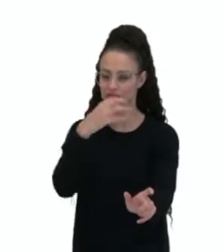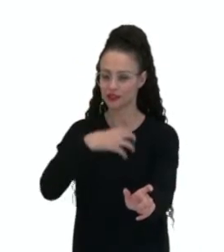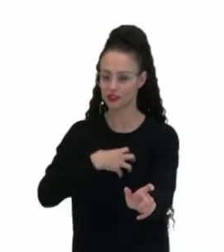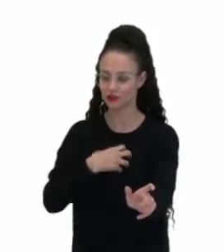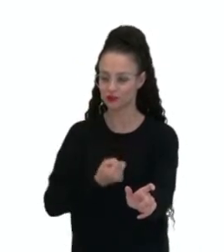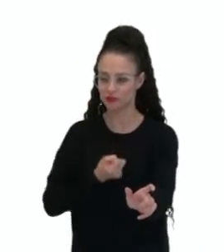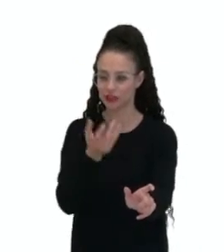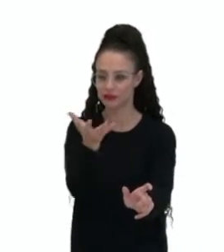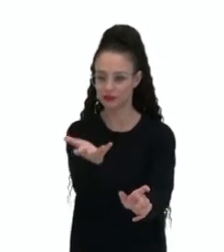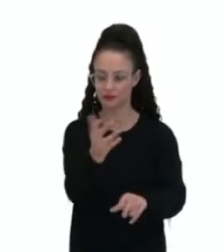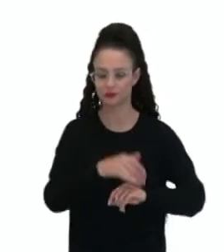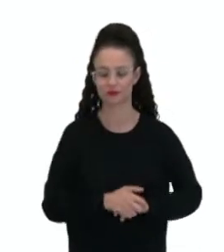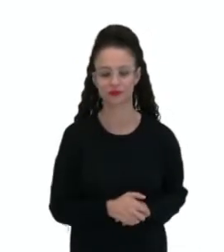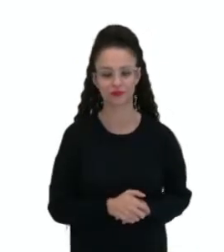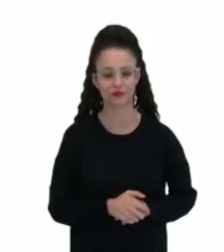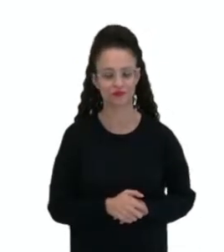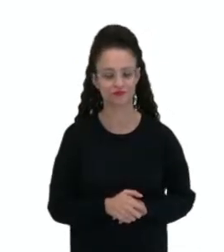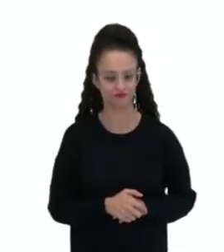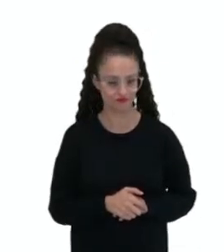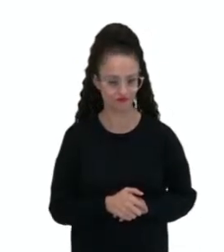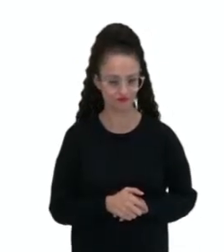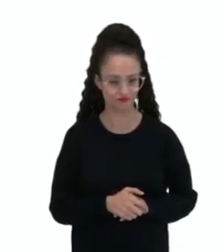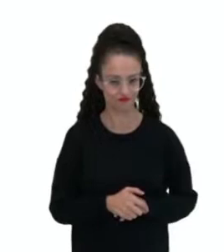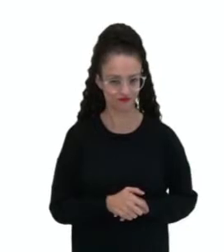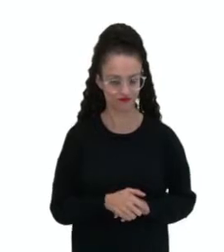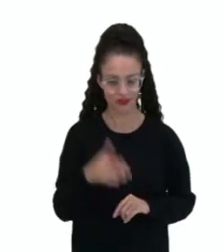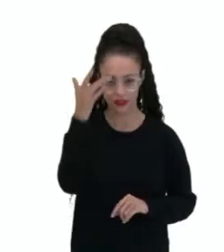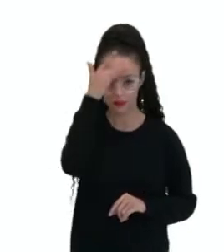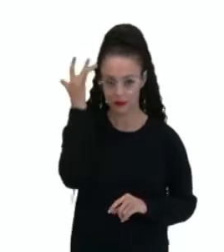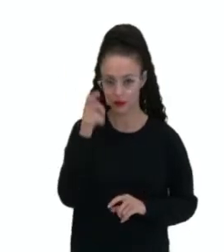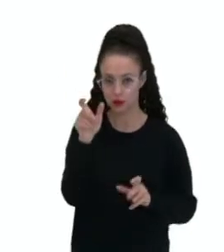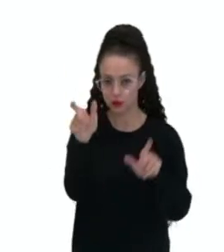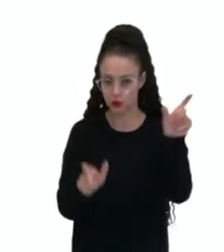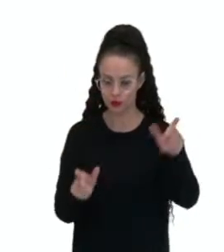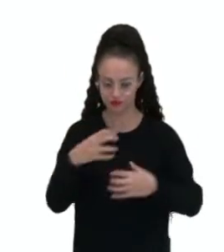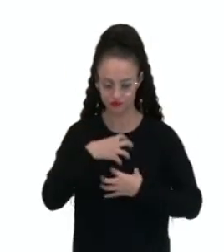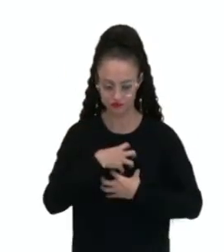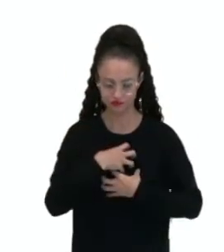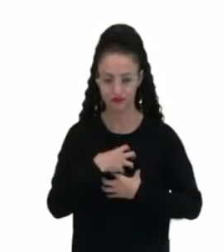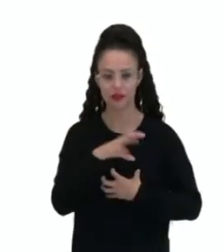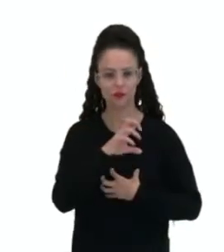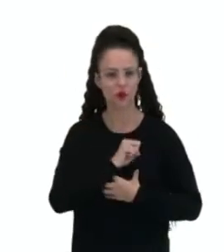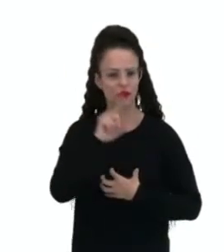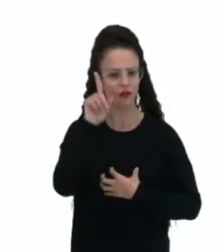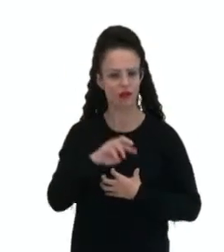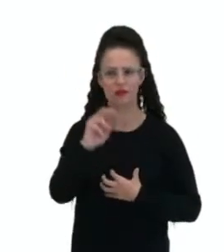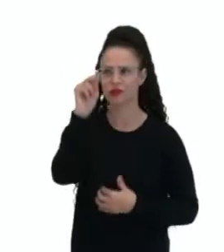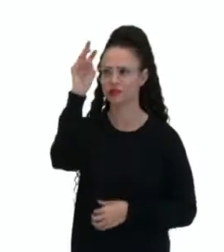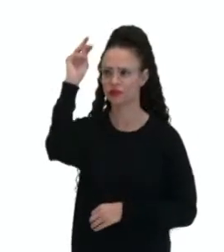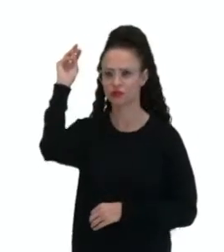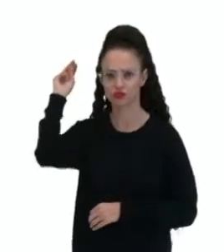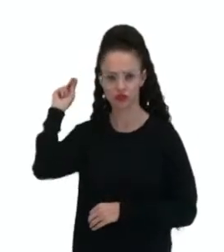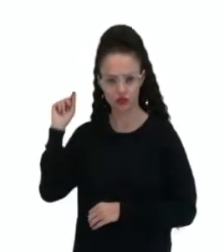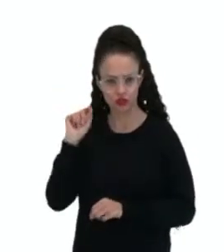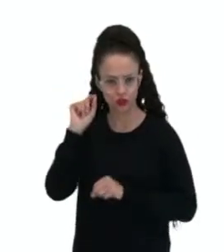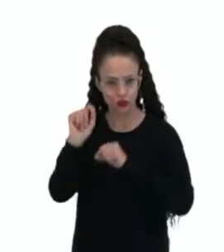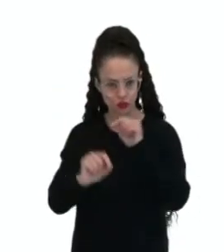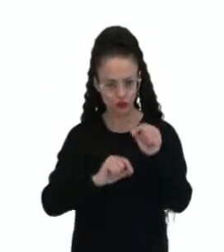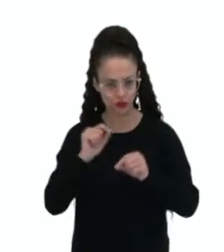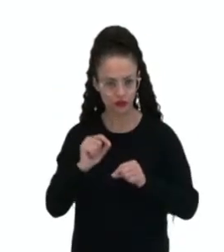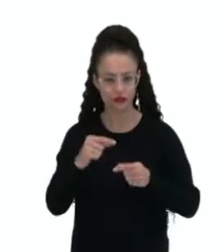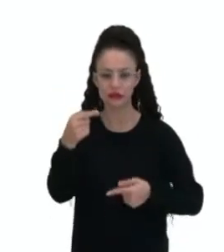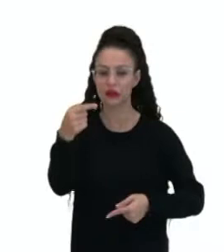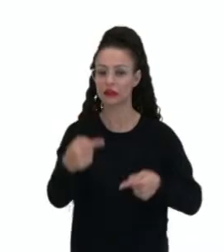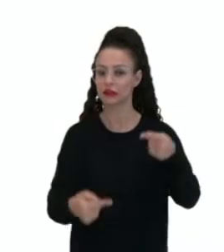vividos. A inquietação do homem diante desse sentimento é muito antiga e desperta